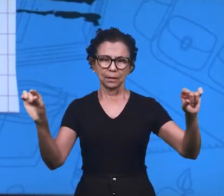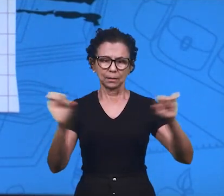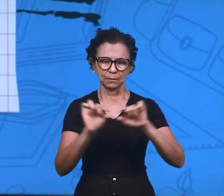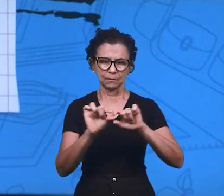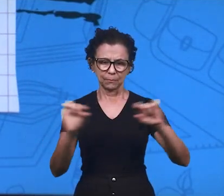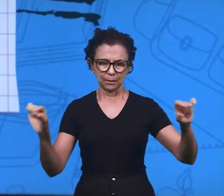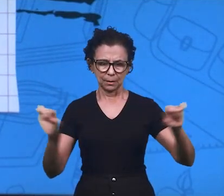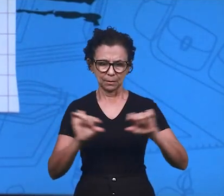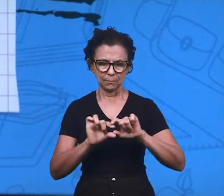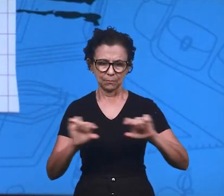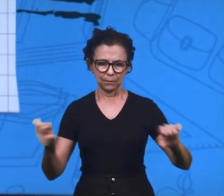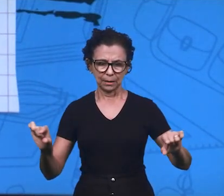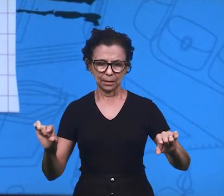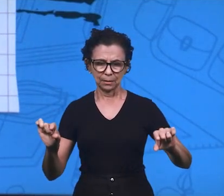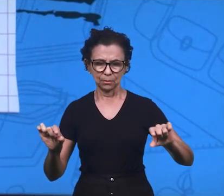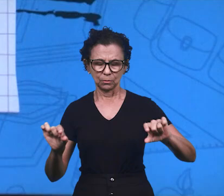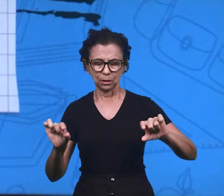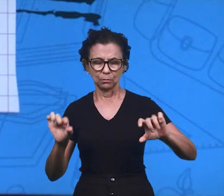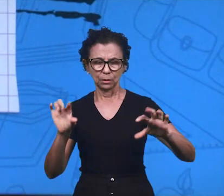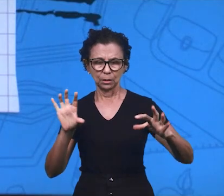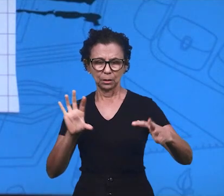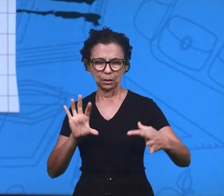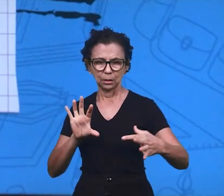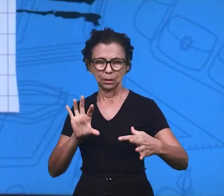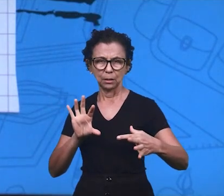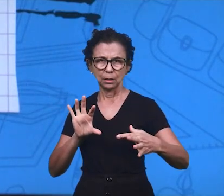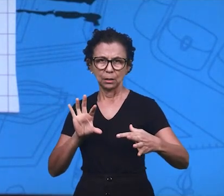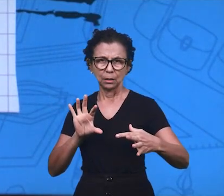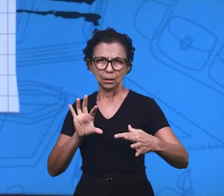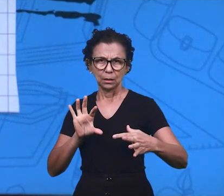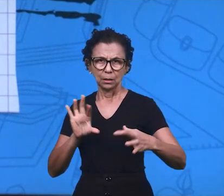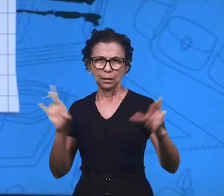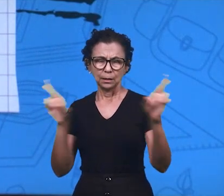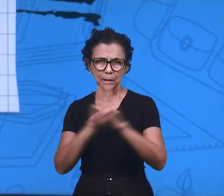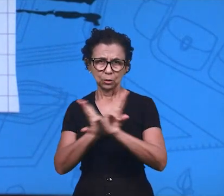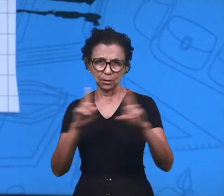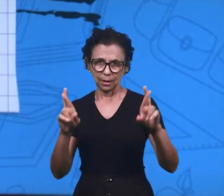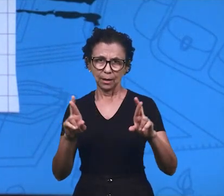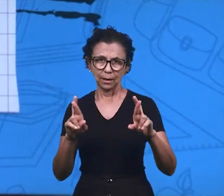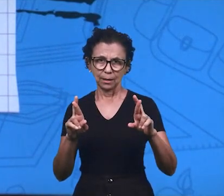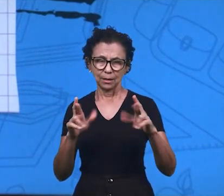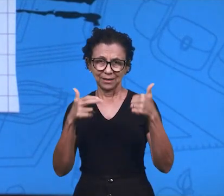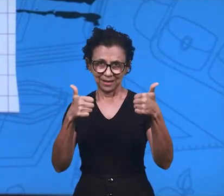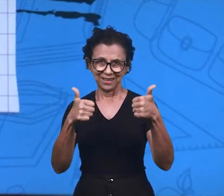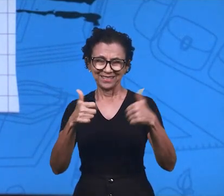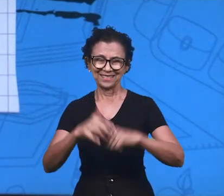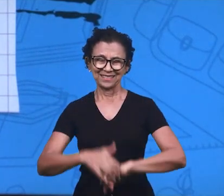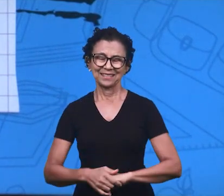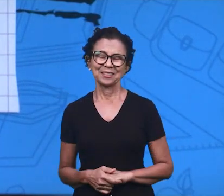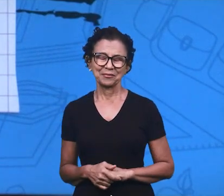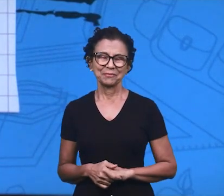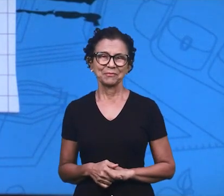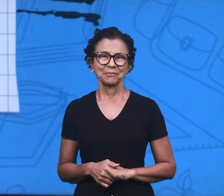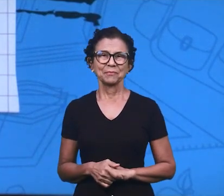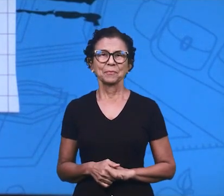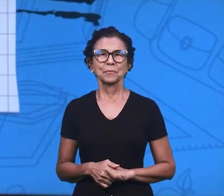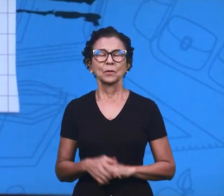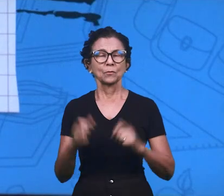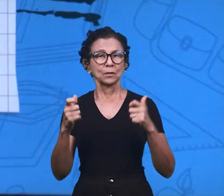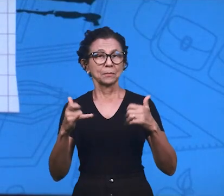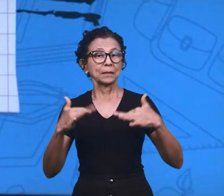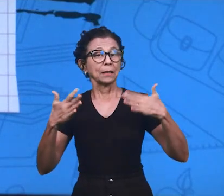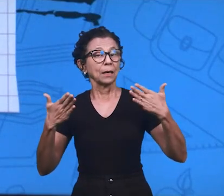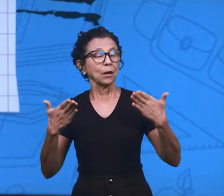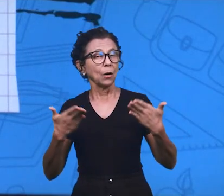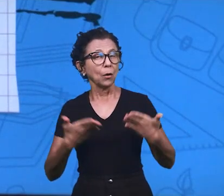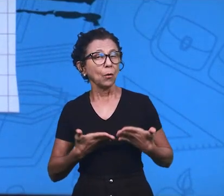costurar essas frases e esses parágrafos, tudo bem? Então a gente vai conversar um pouquinho sobre isso aqui hoje. Eu espero